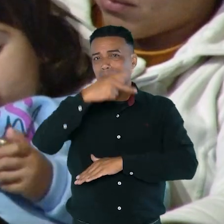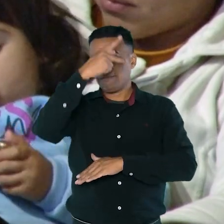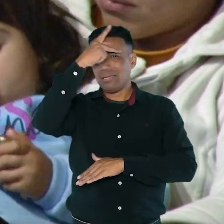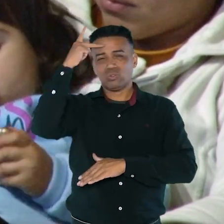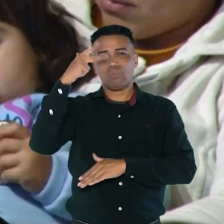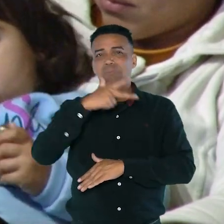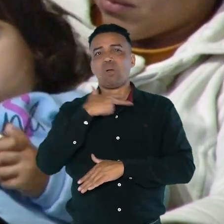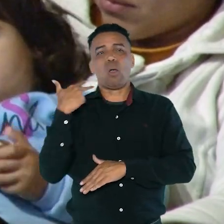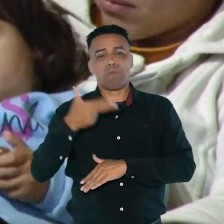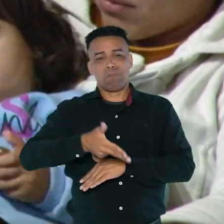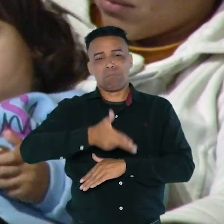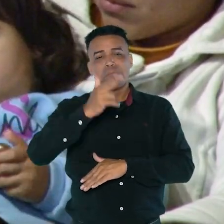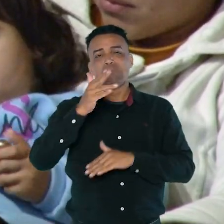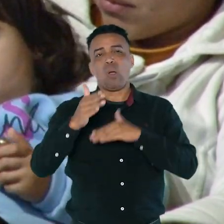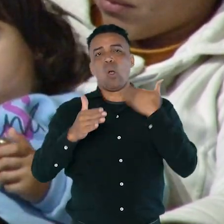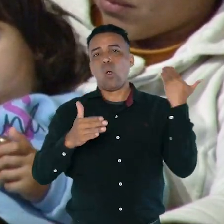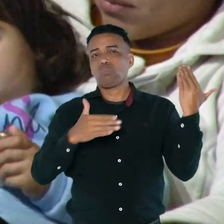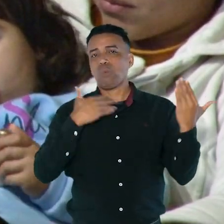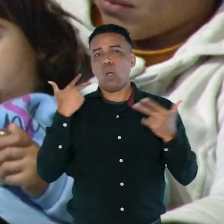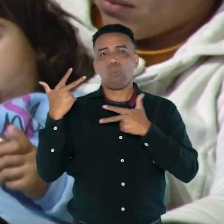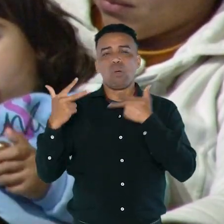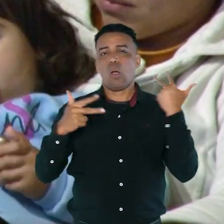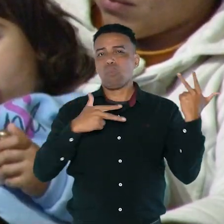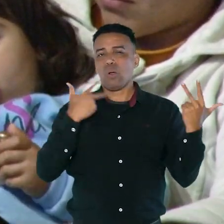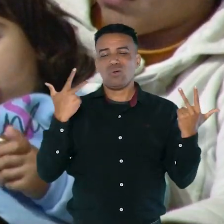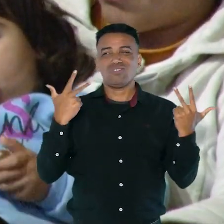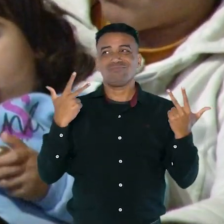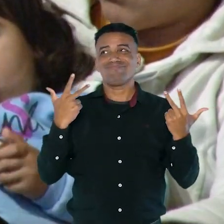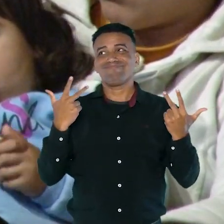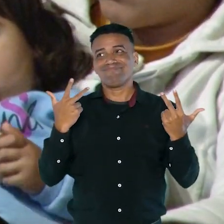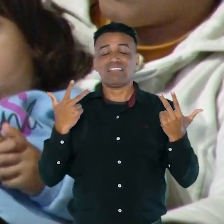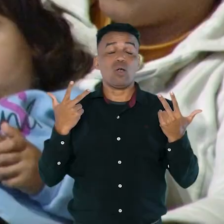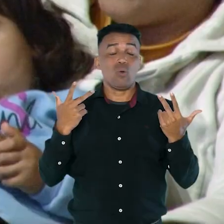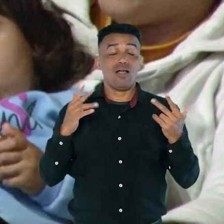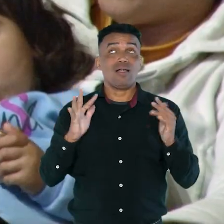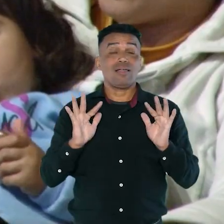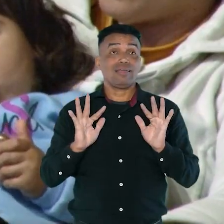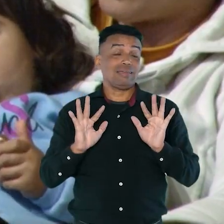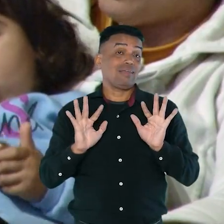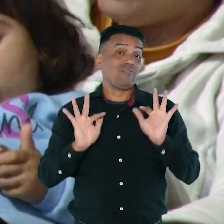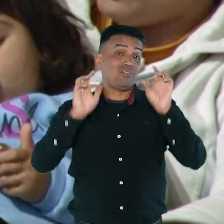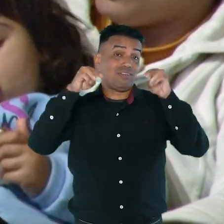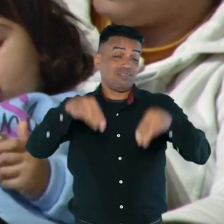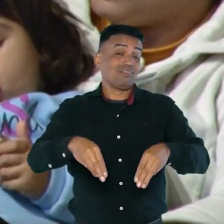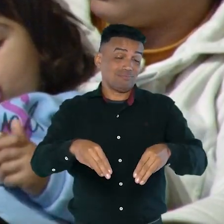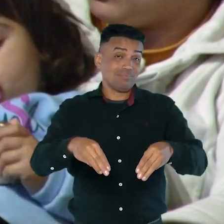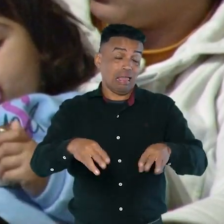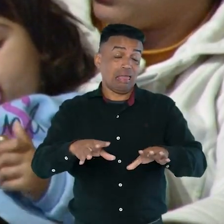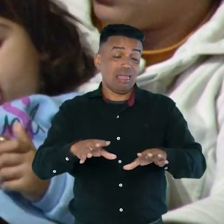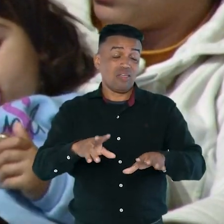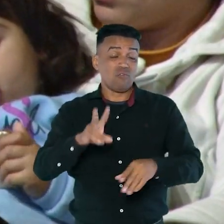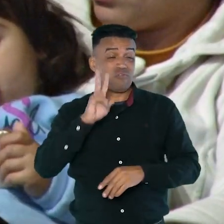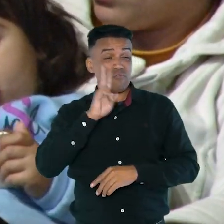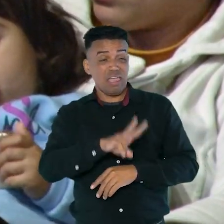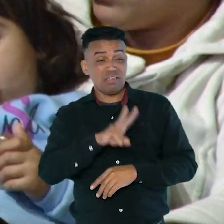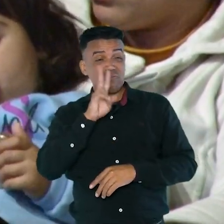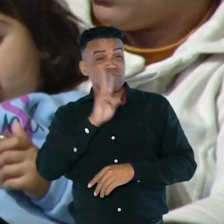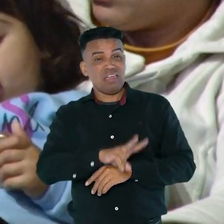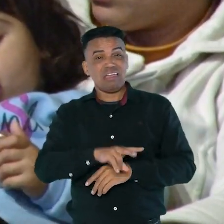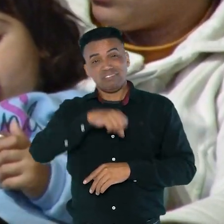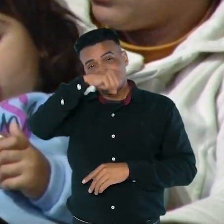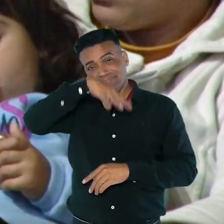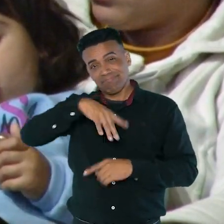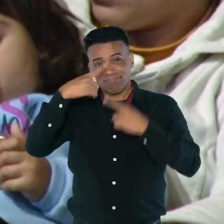bairro do Jardim Ângela, e em determinado momento aquilo acabou, e aí eu fui crescendo e olhando aquilo,